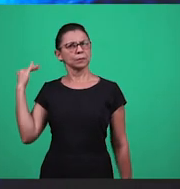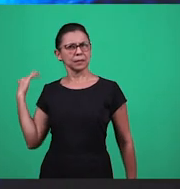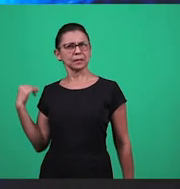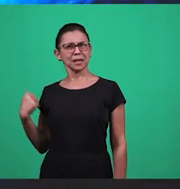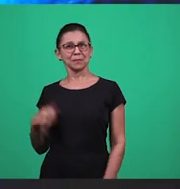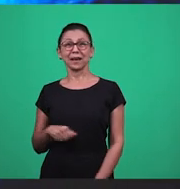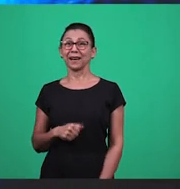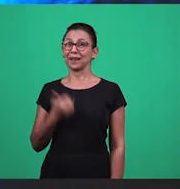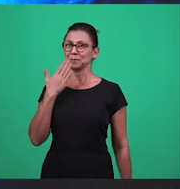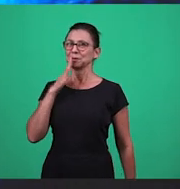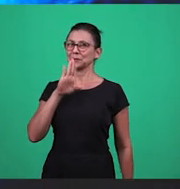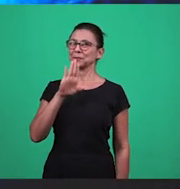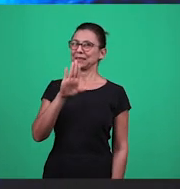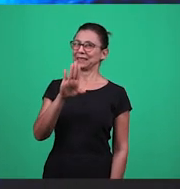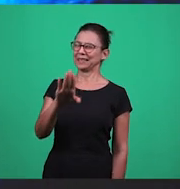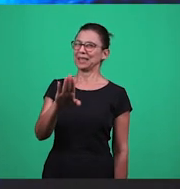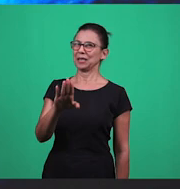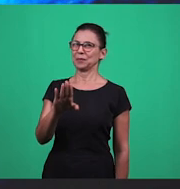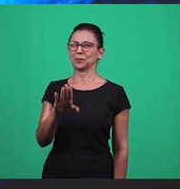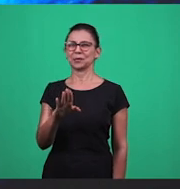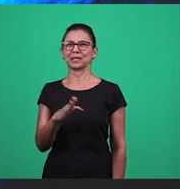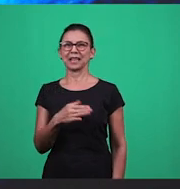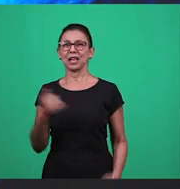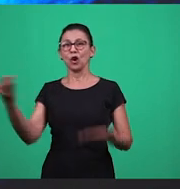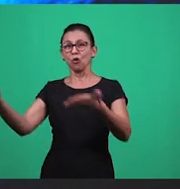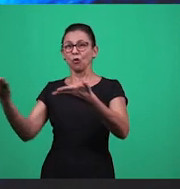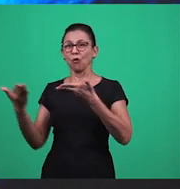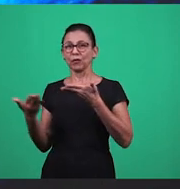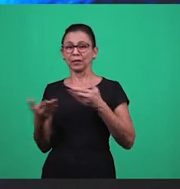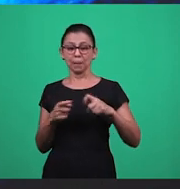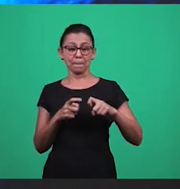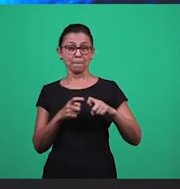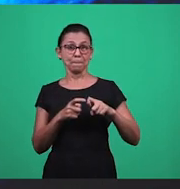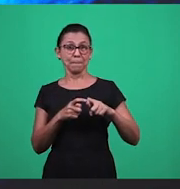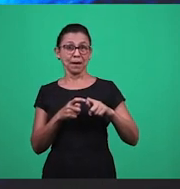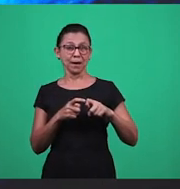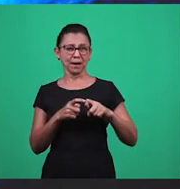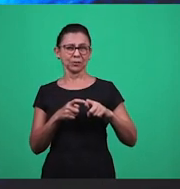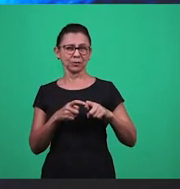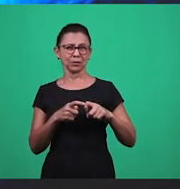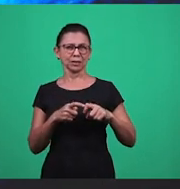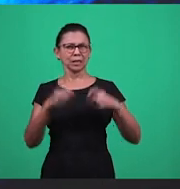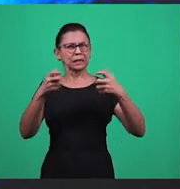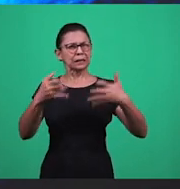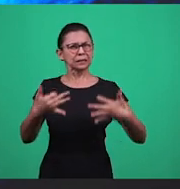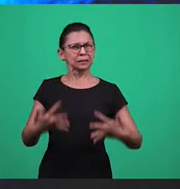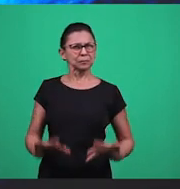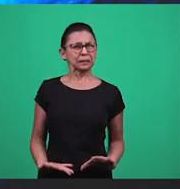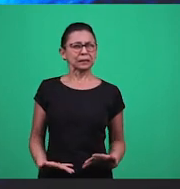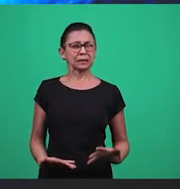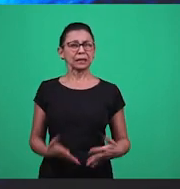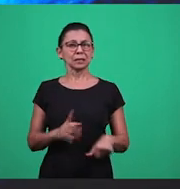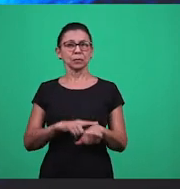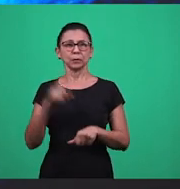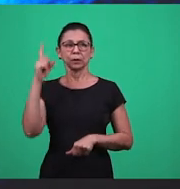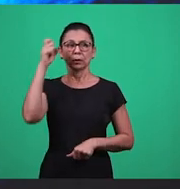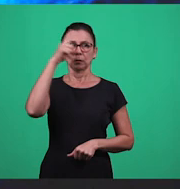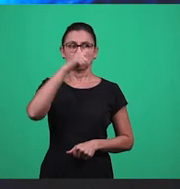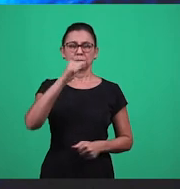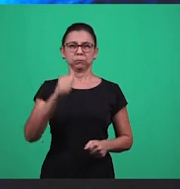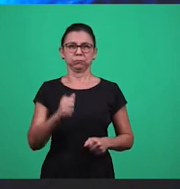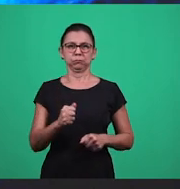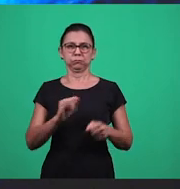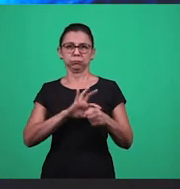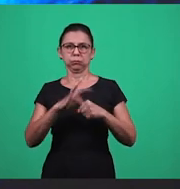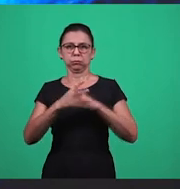Na semana passada, nós prometemos trazer aqui um médico para falar sobre o momento de apreensão que acomete